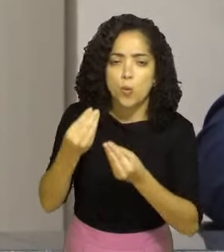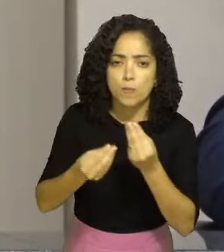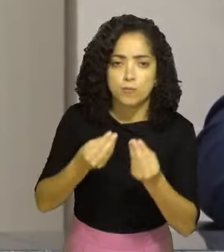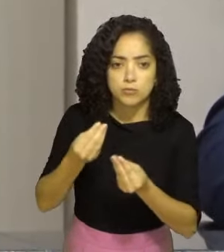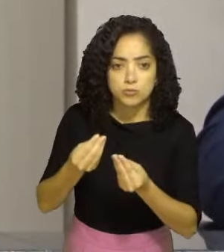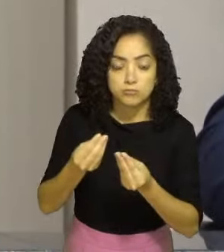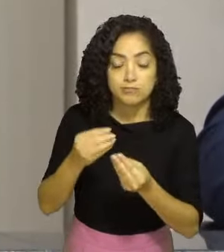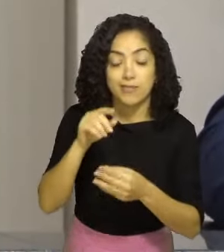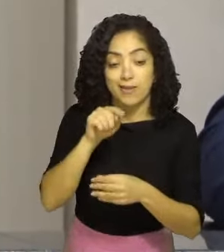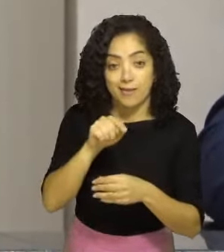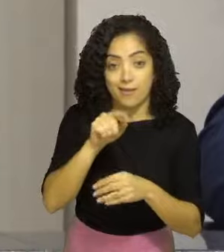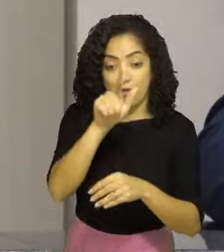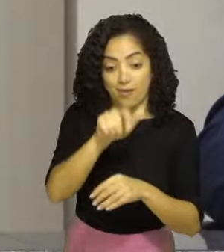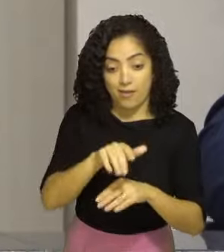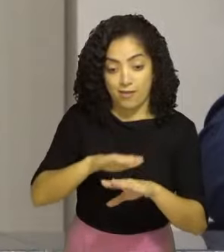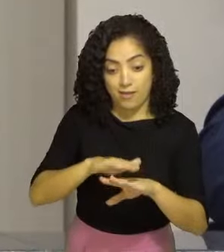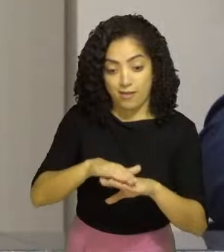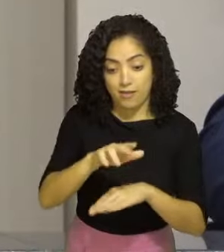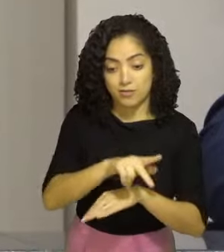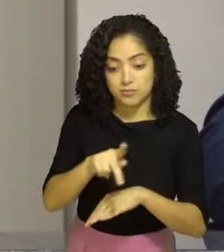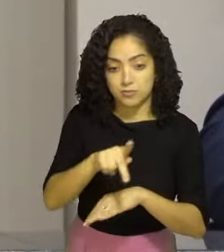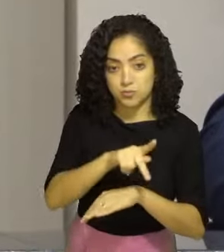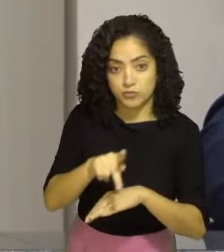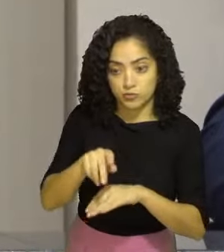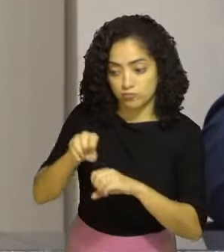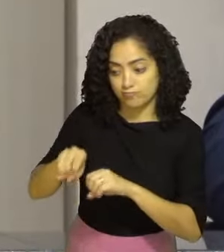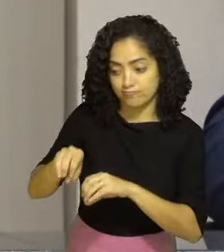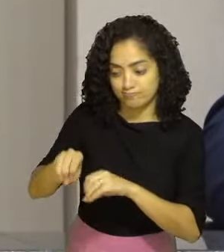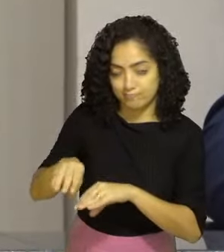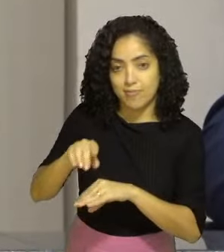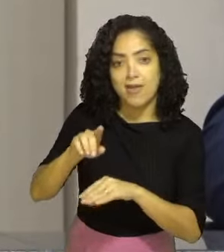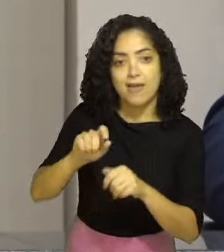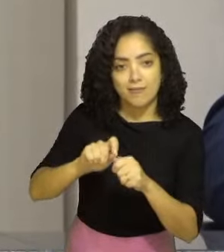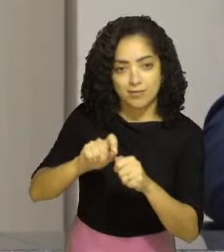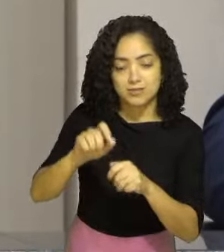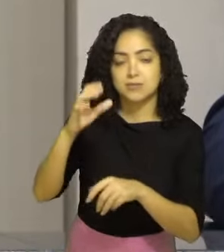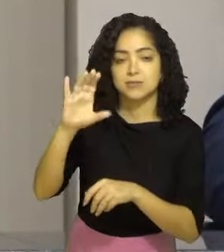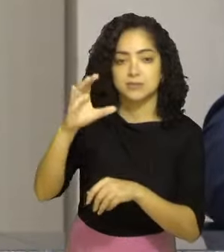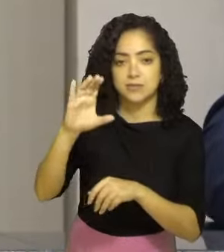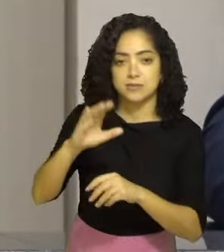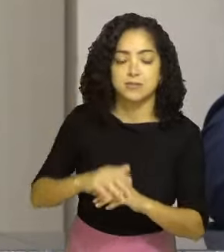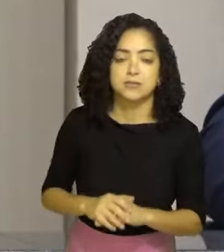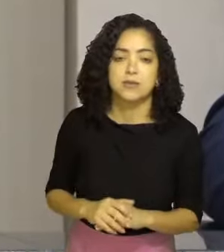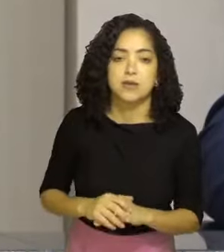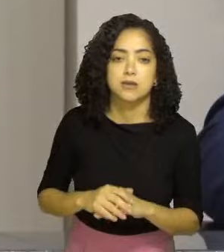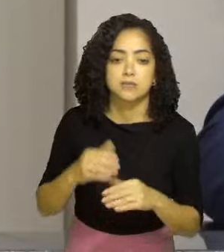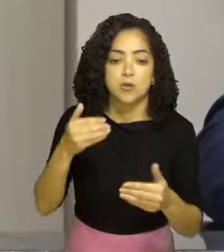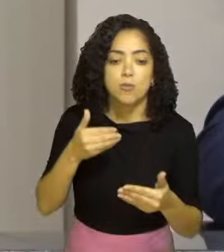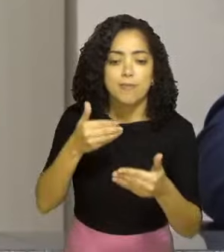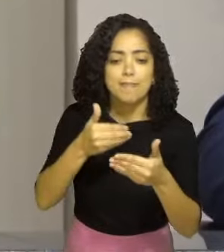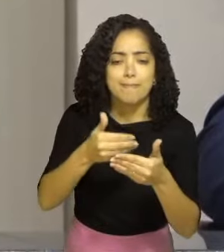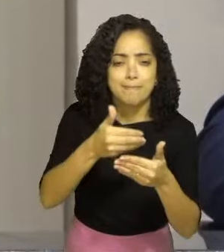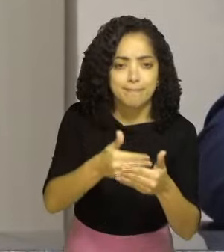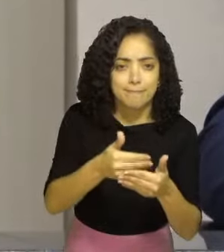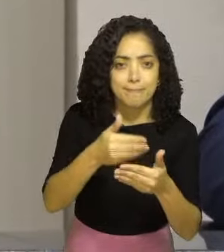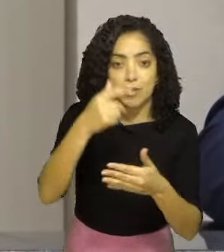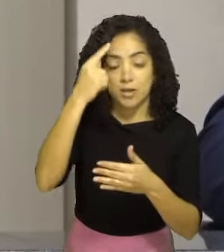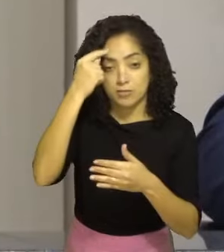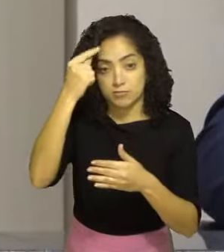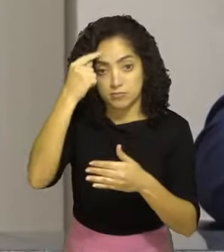Esse professor da educação infantil está fazendo ciência. Então, nós temos que aproximar a academia,